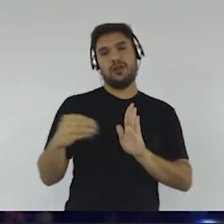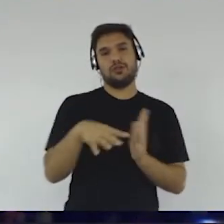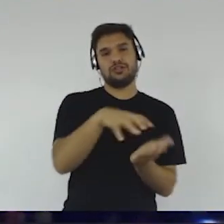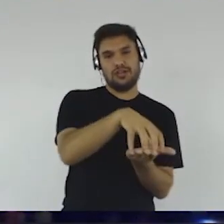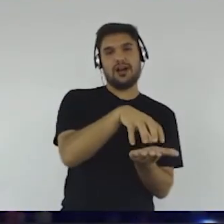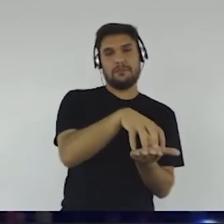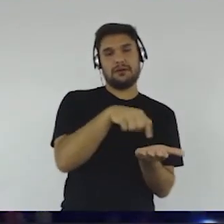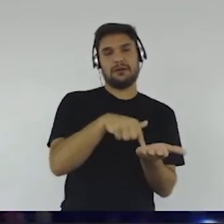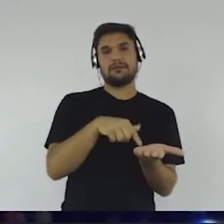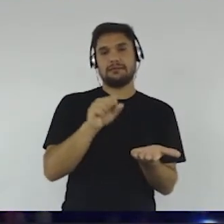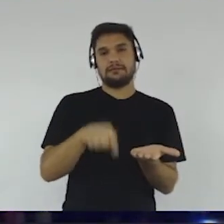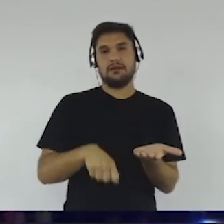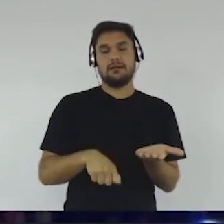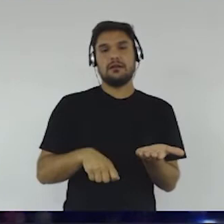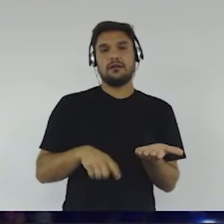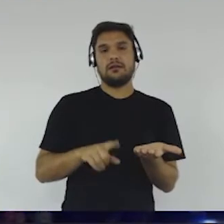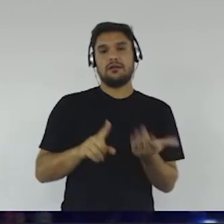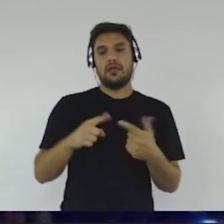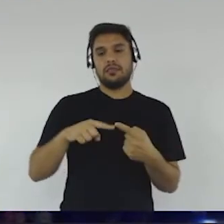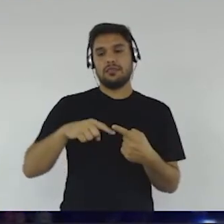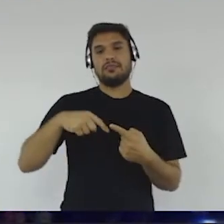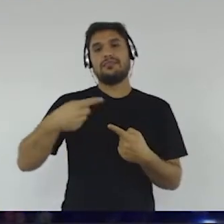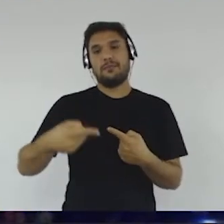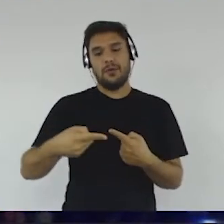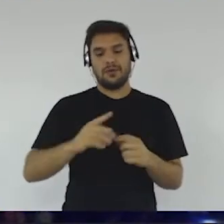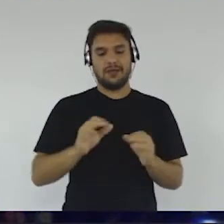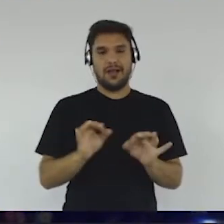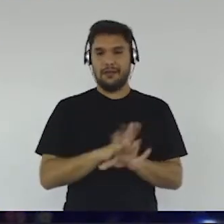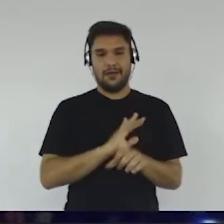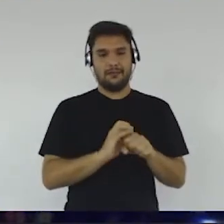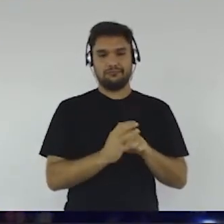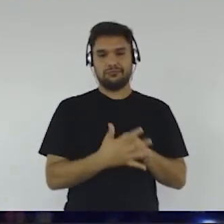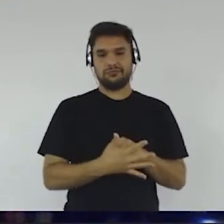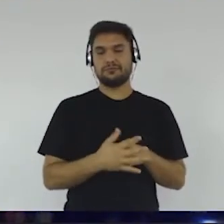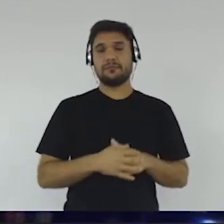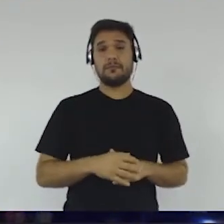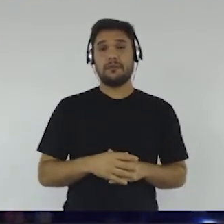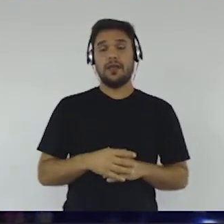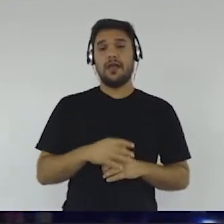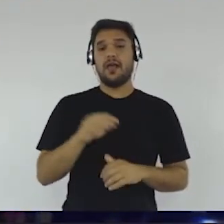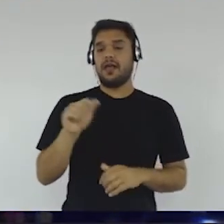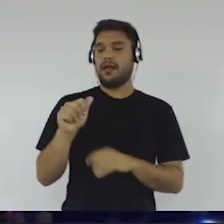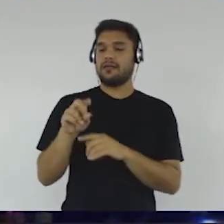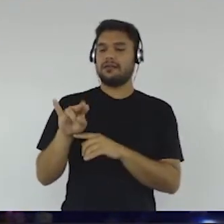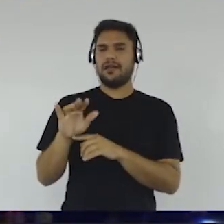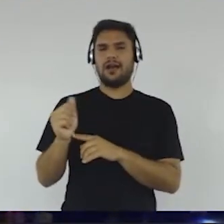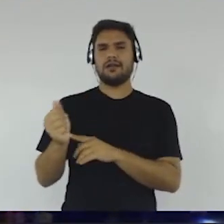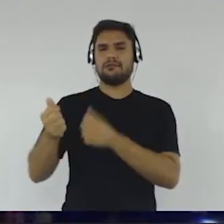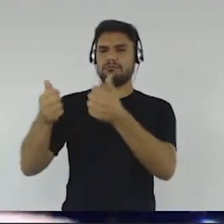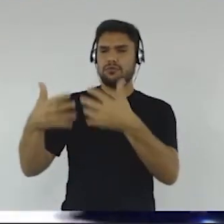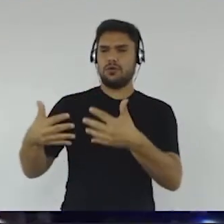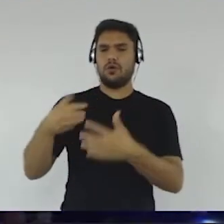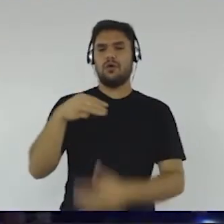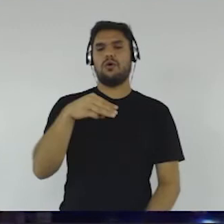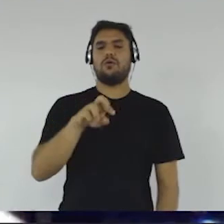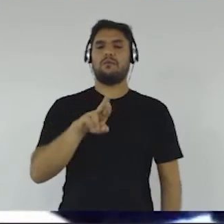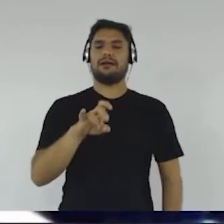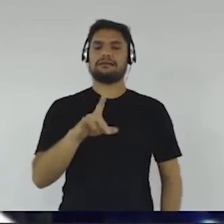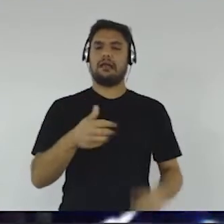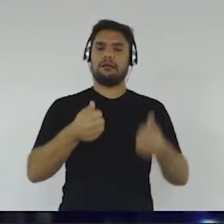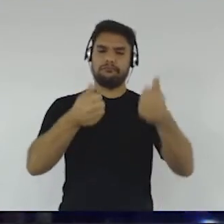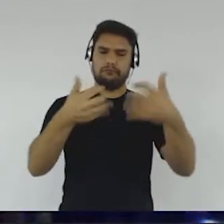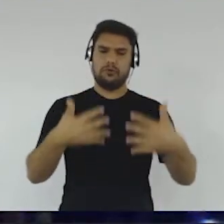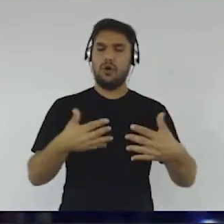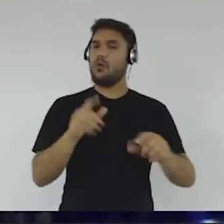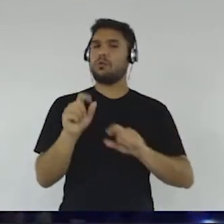câmaras depois desta pandemia. A Adriana colocou muito bem, Marcelo também, o que é uma câmara de